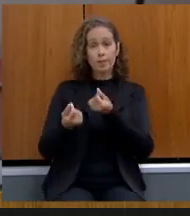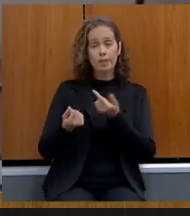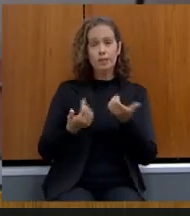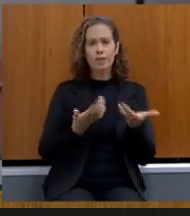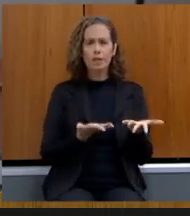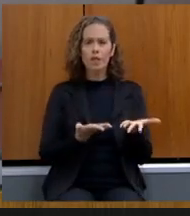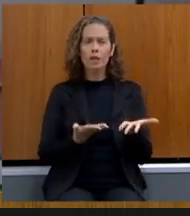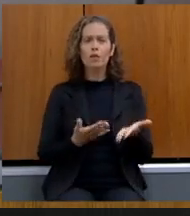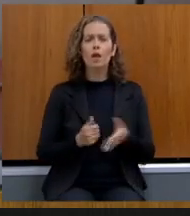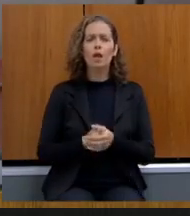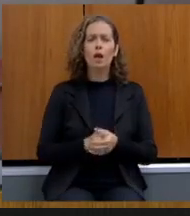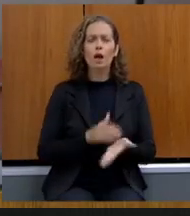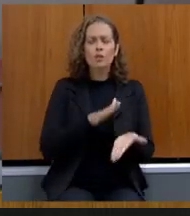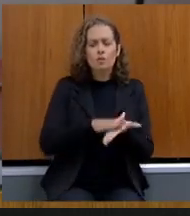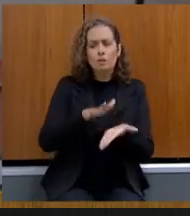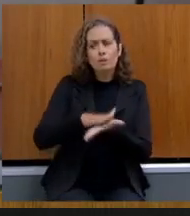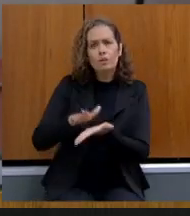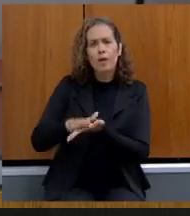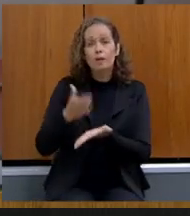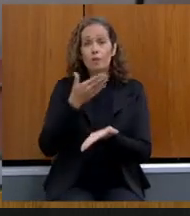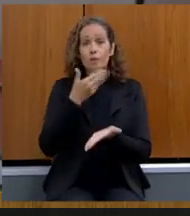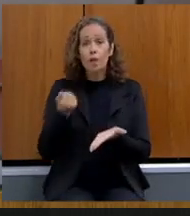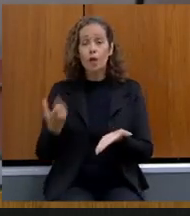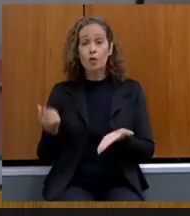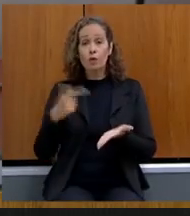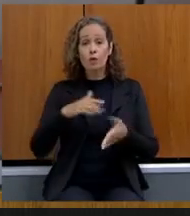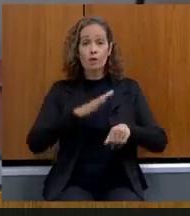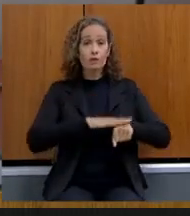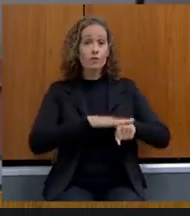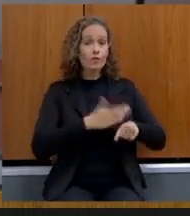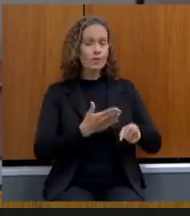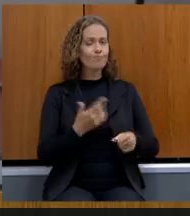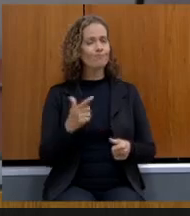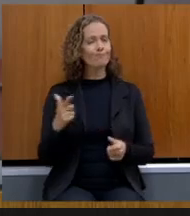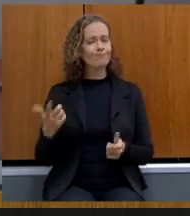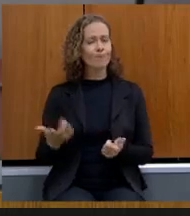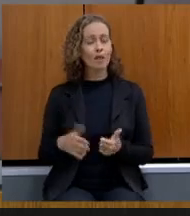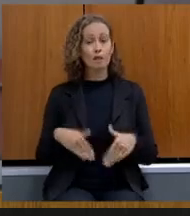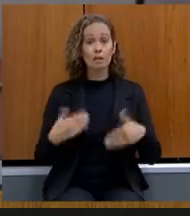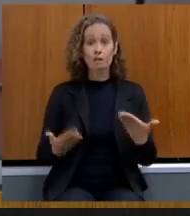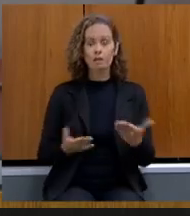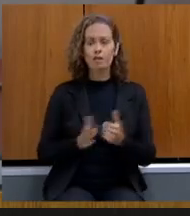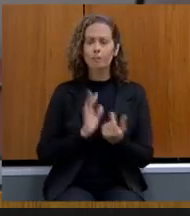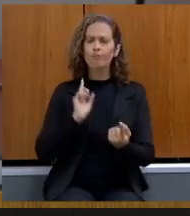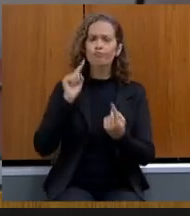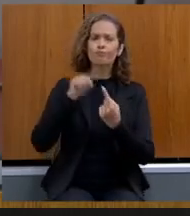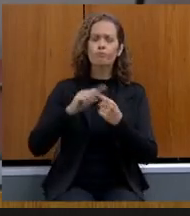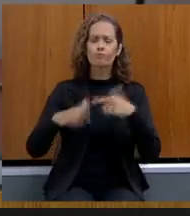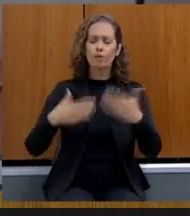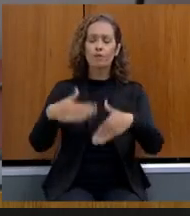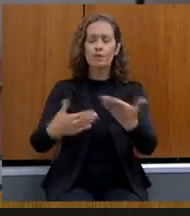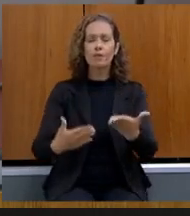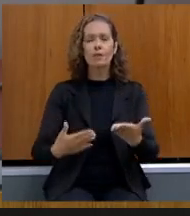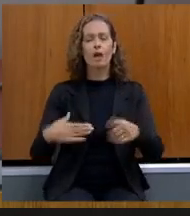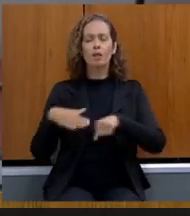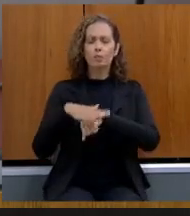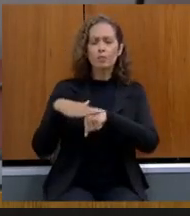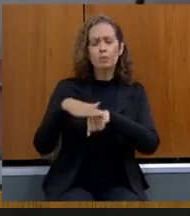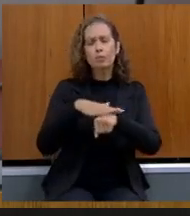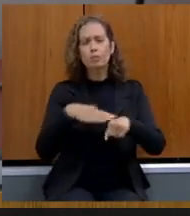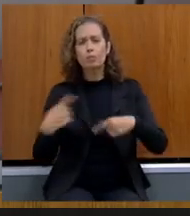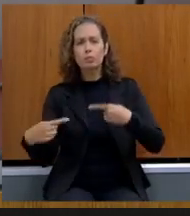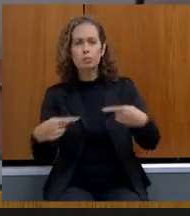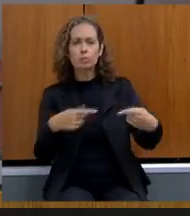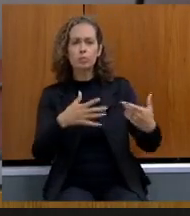receita despesa melhor do que o que a gente fez sabe temos aí esse esforço de avançar no diálogo Já falei com a